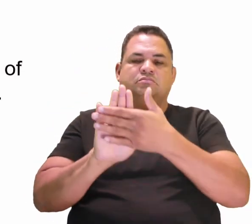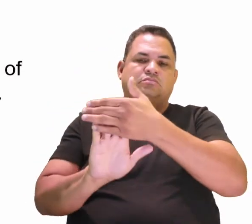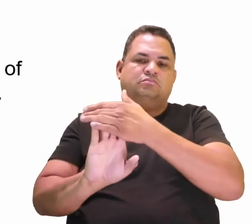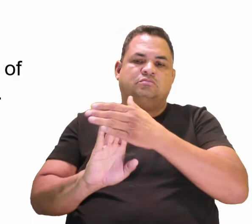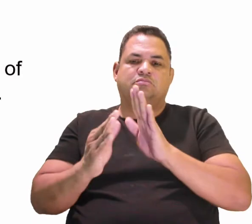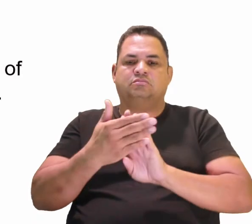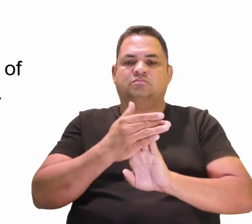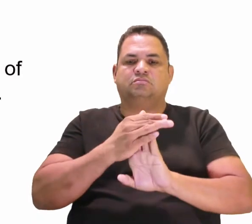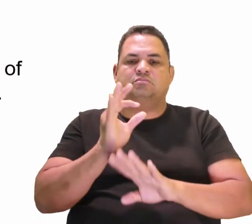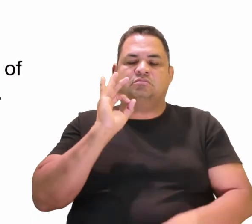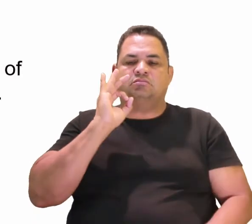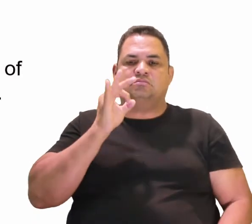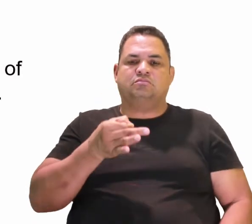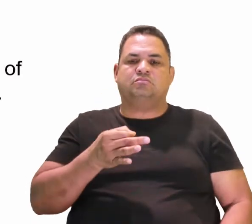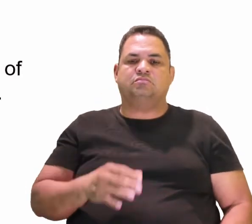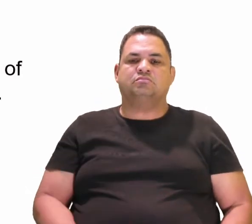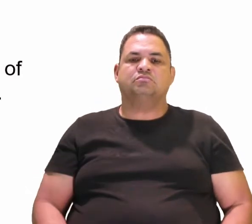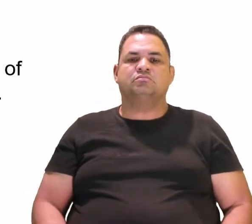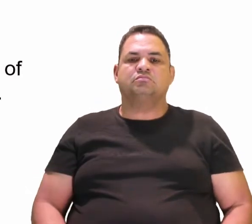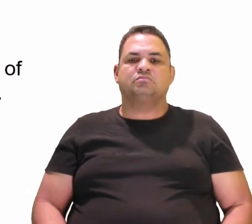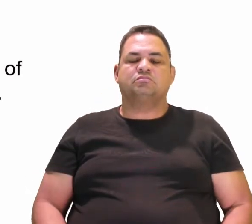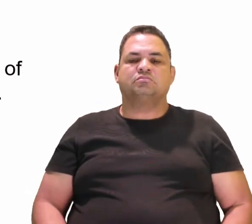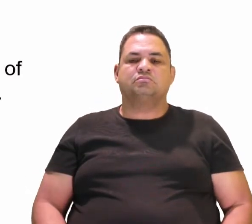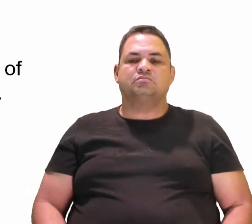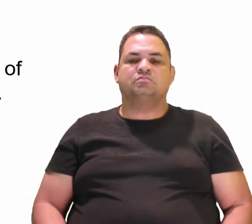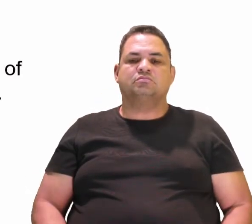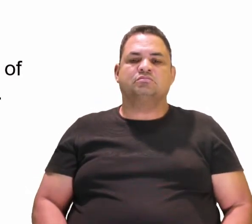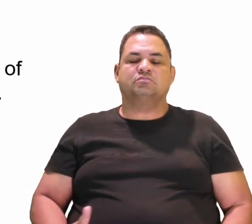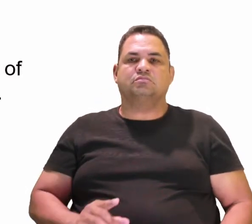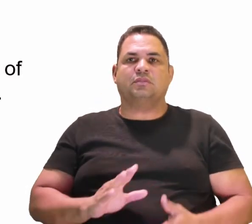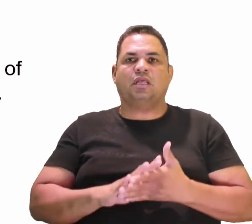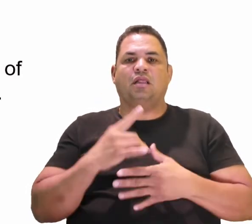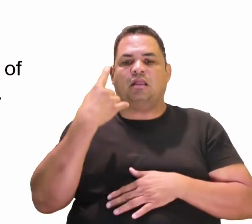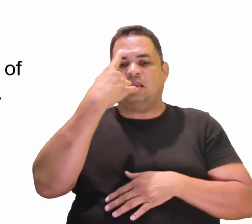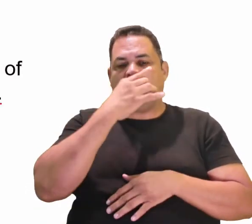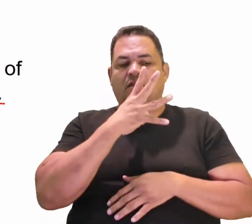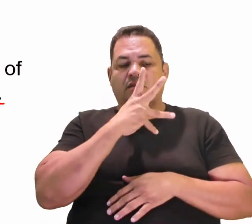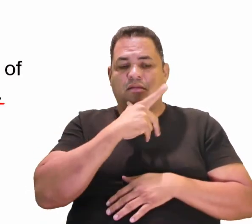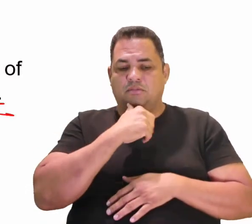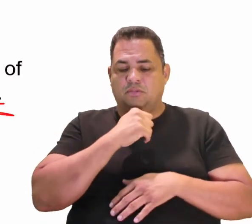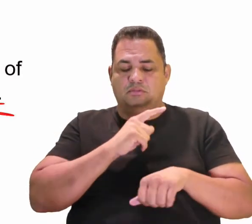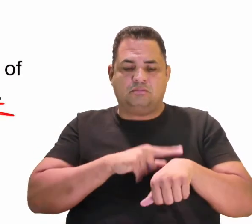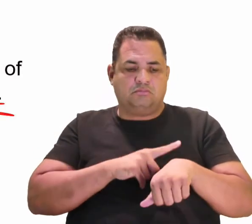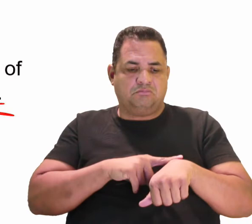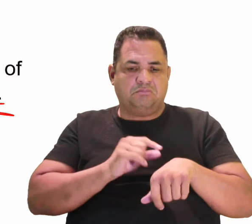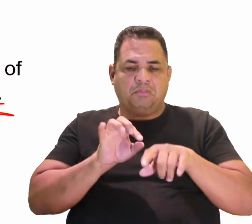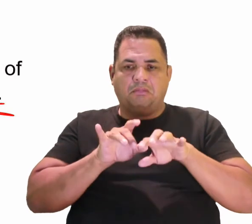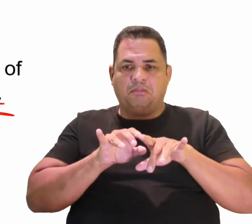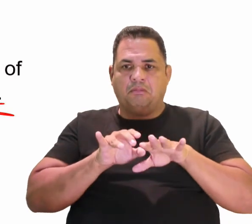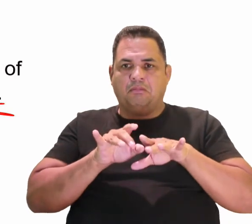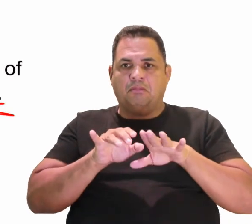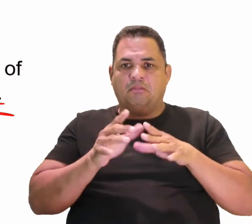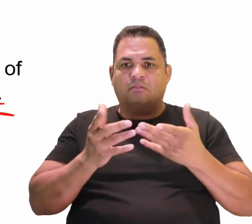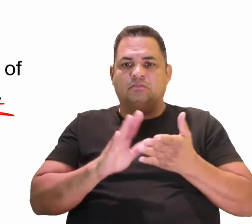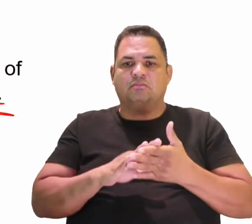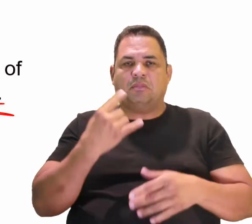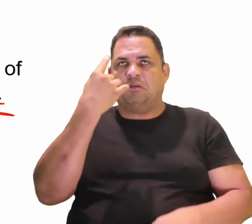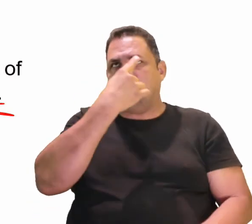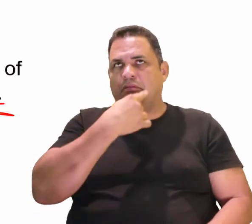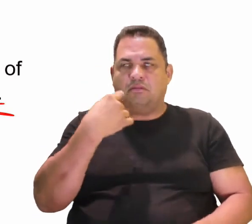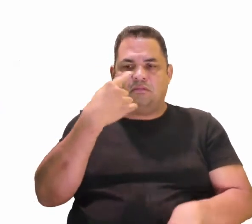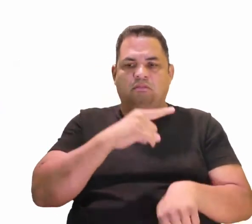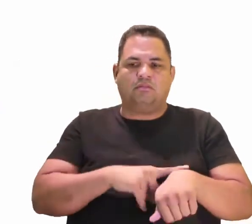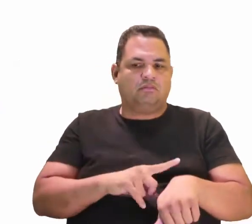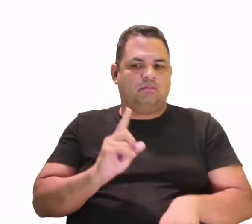alongar-se, certo? E aqui do not stay é não fique na frente do computador for hours, por